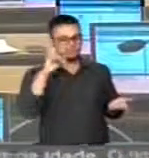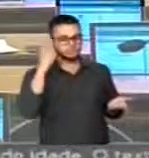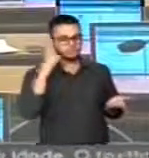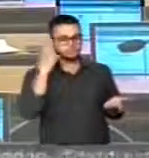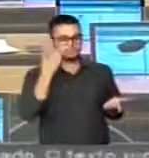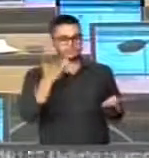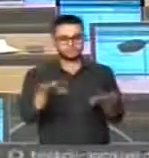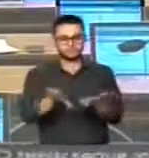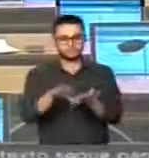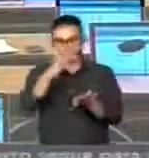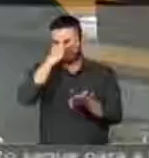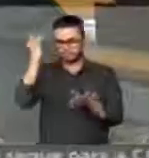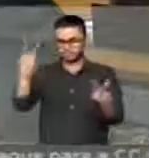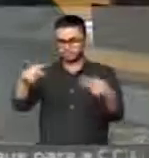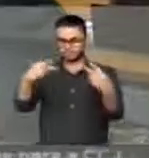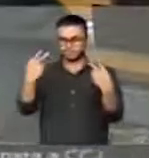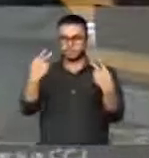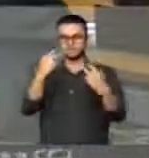espectadores da TV Câmara,